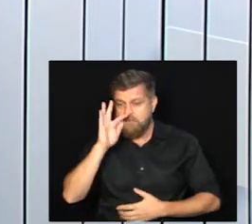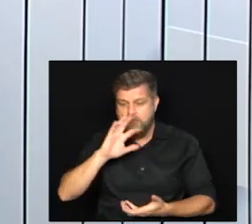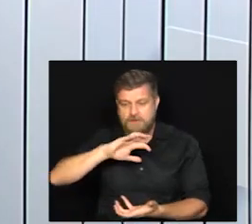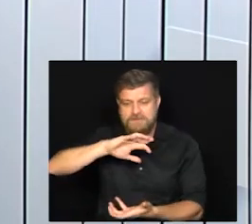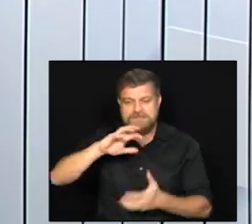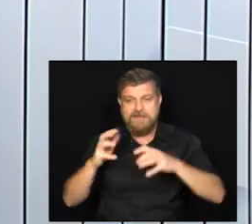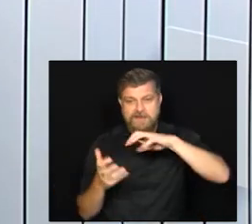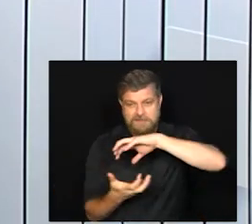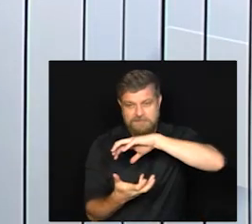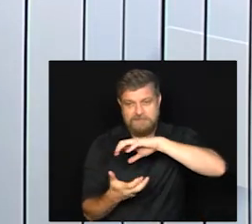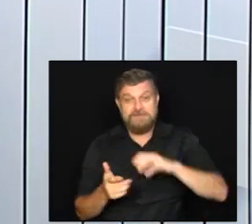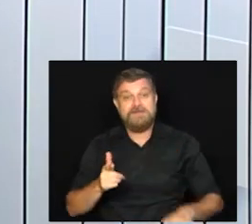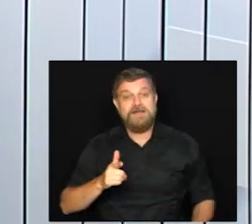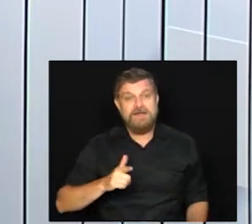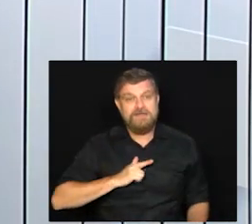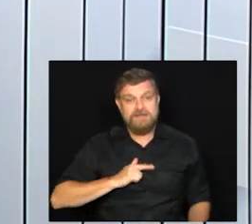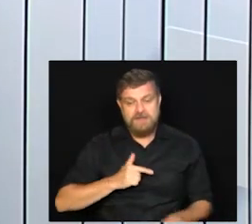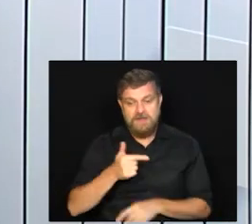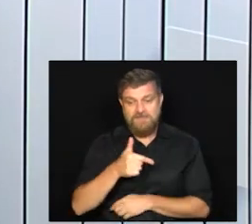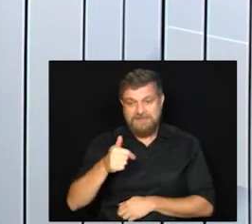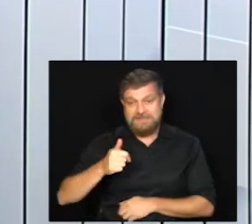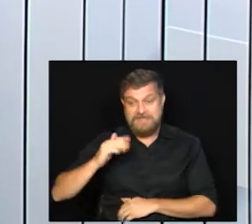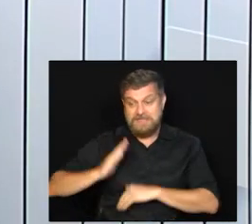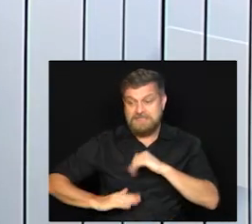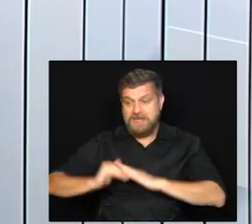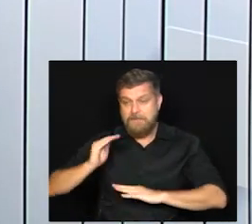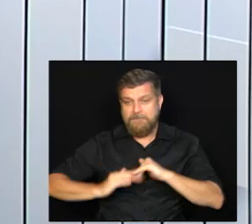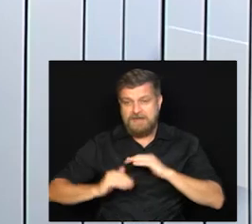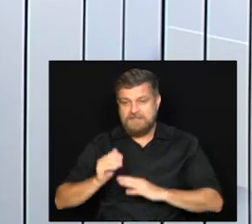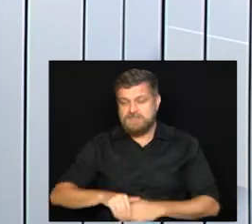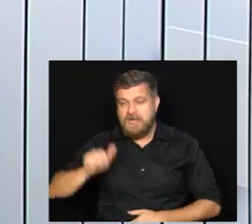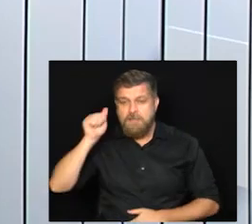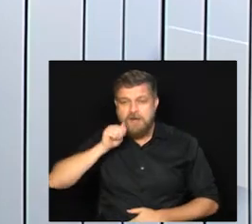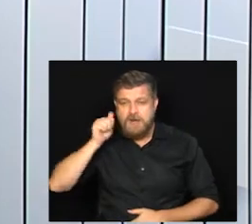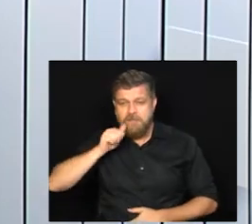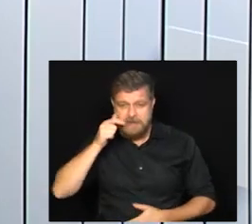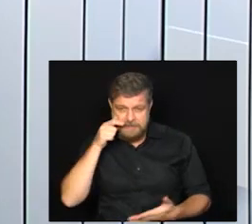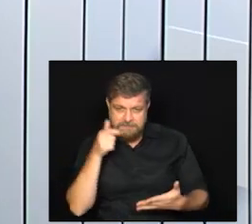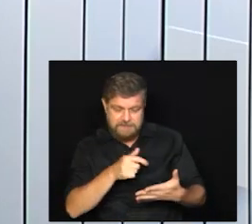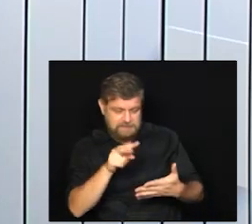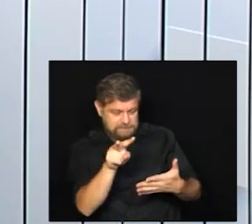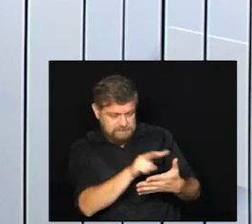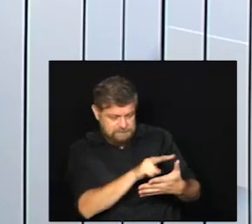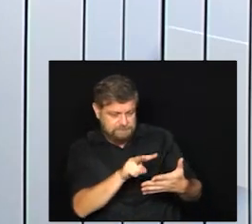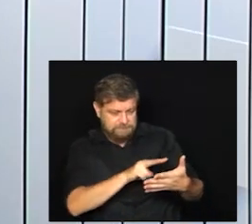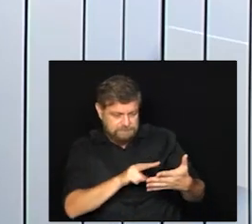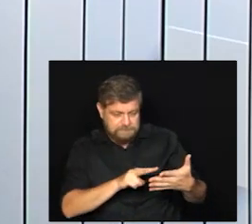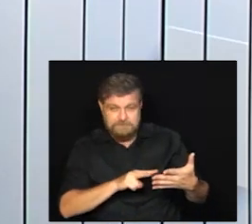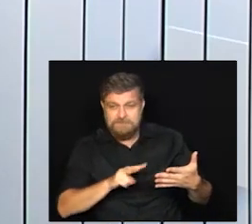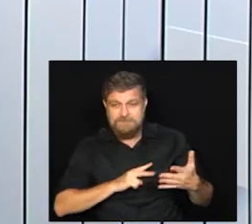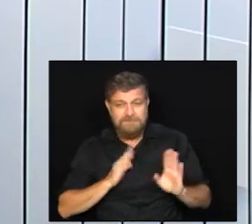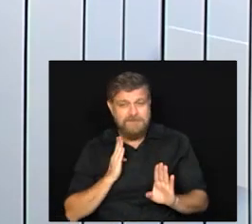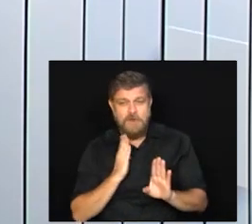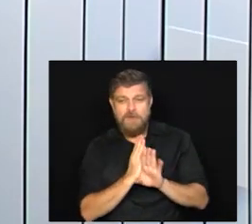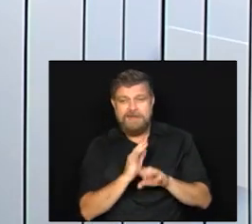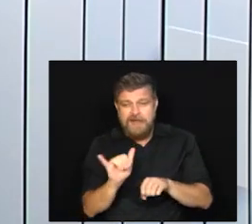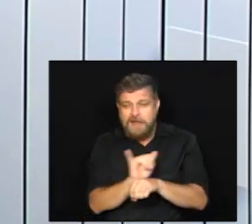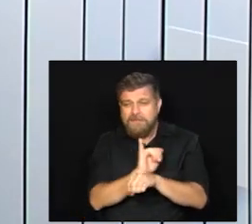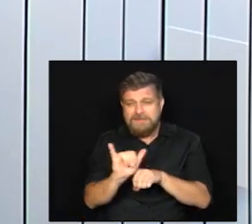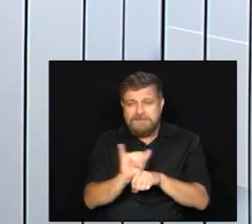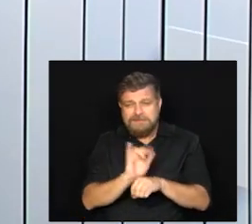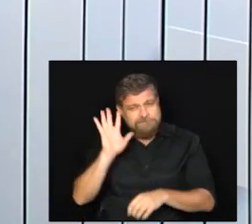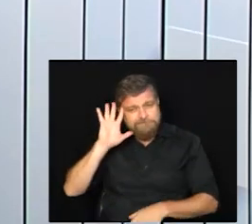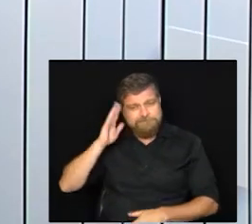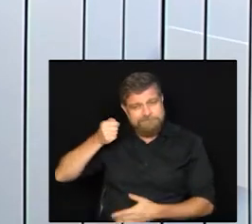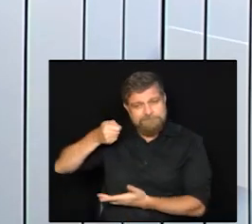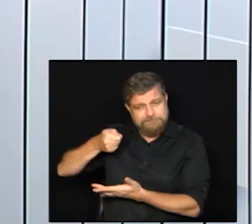Rosas, com 27 exercícios práticos para as leitoras interessadas em encontrar um novo caminho de